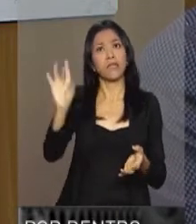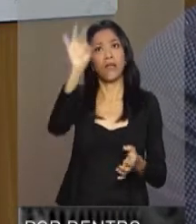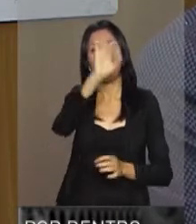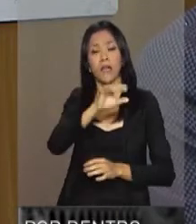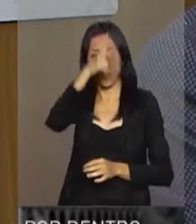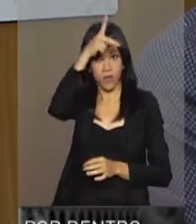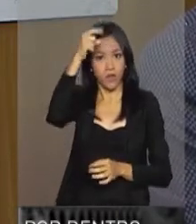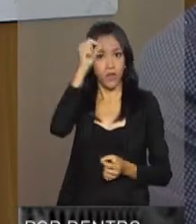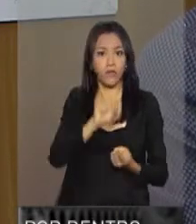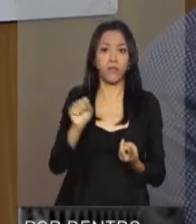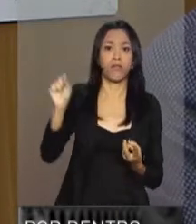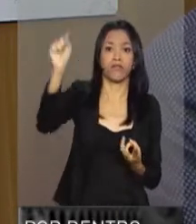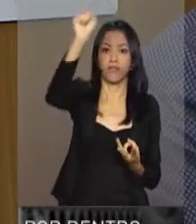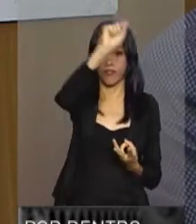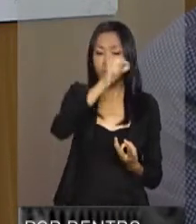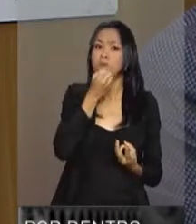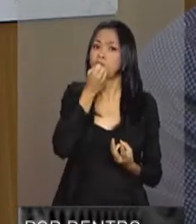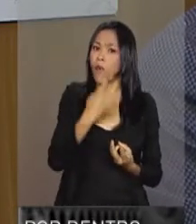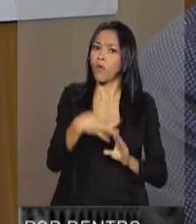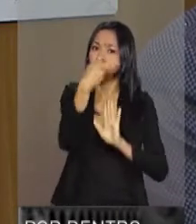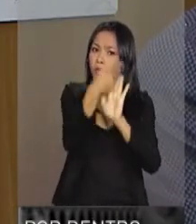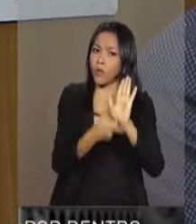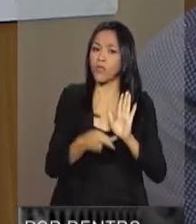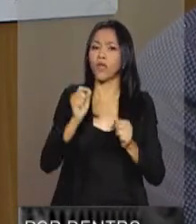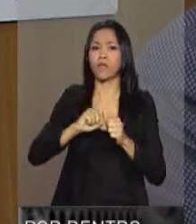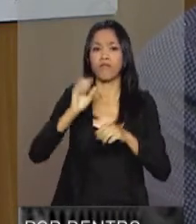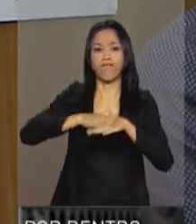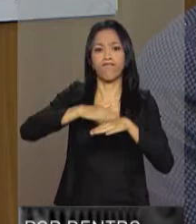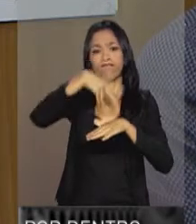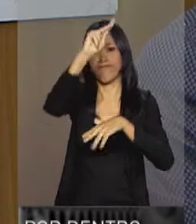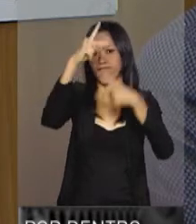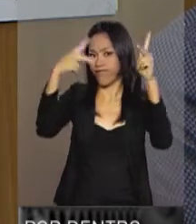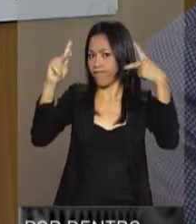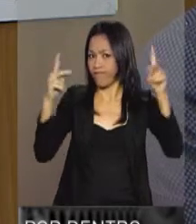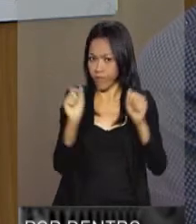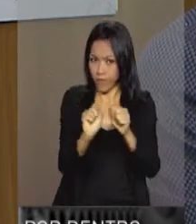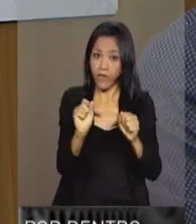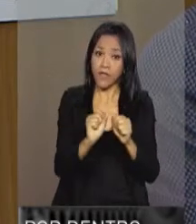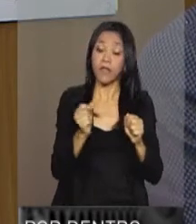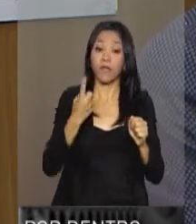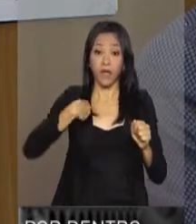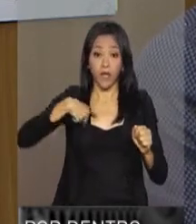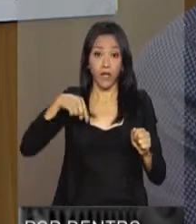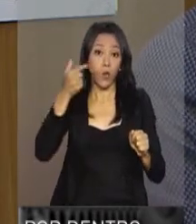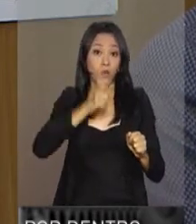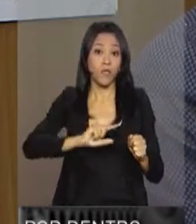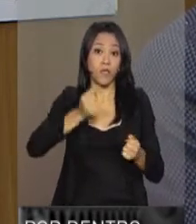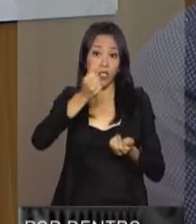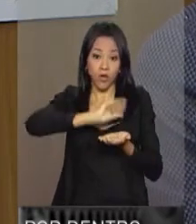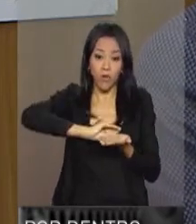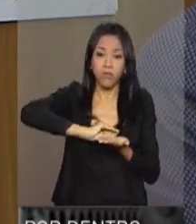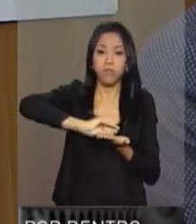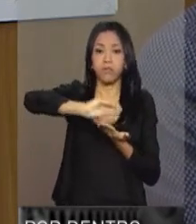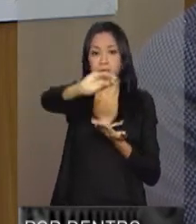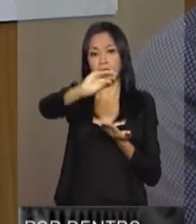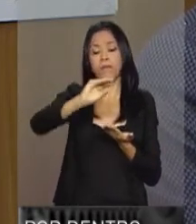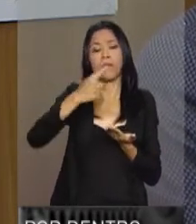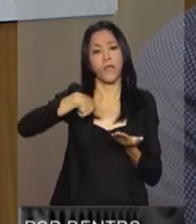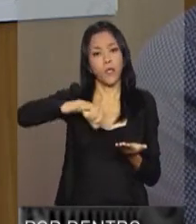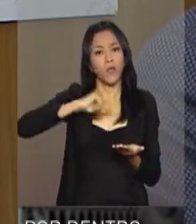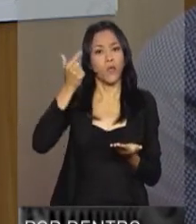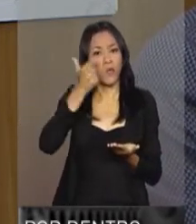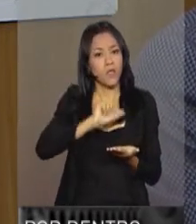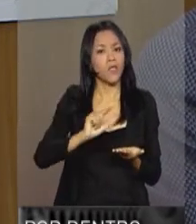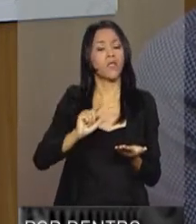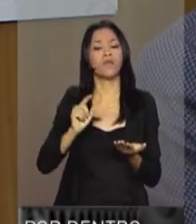realizarem bons projetos e obter recursos para que nós possamos ao longo dos próximos anos vencer este novo